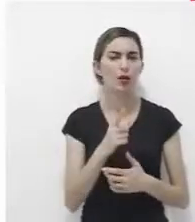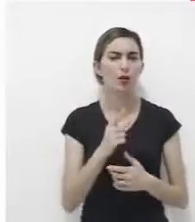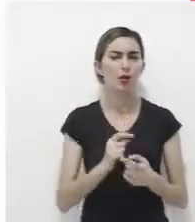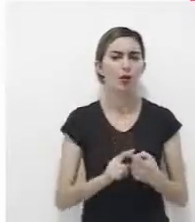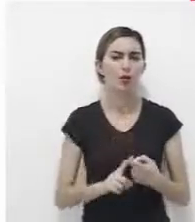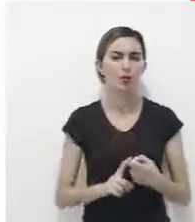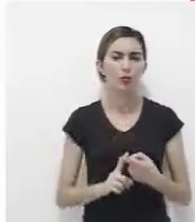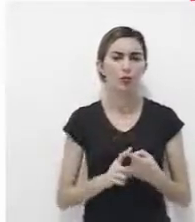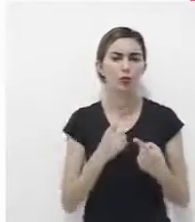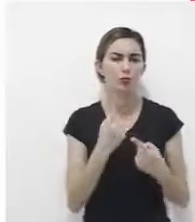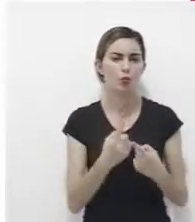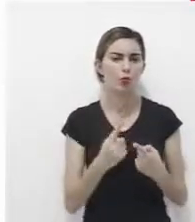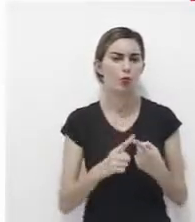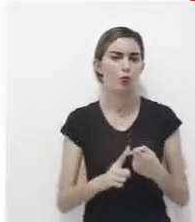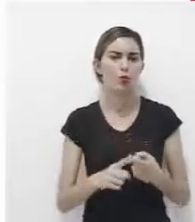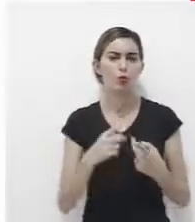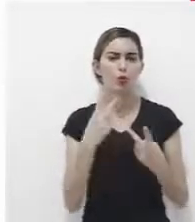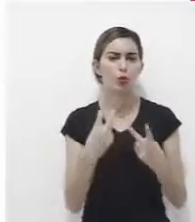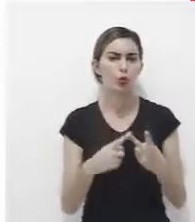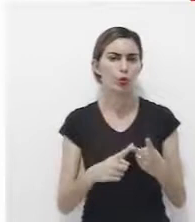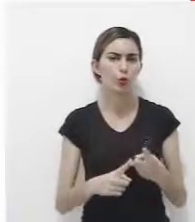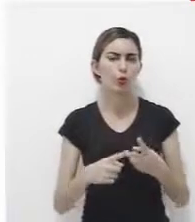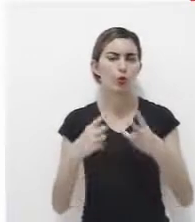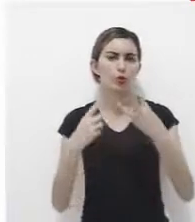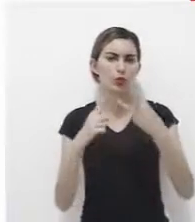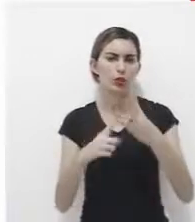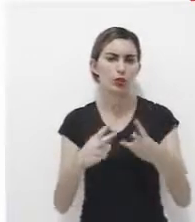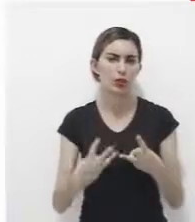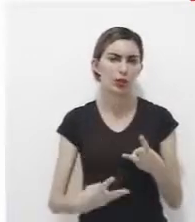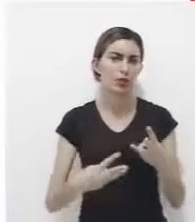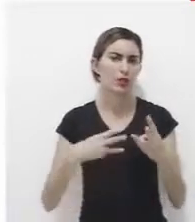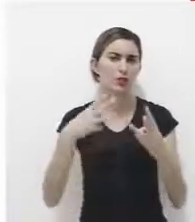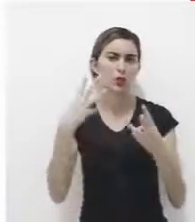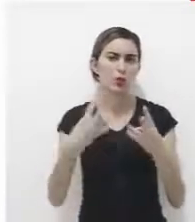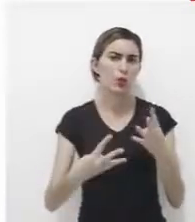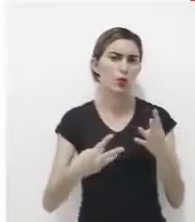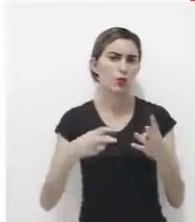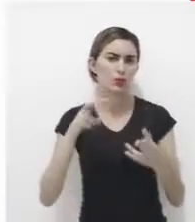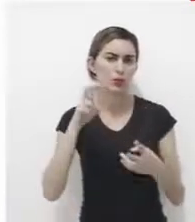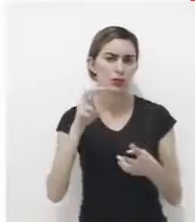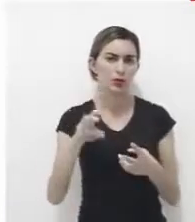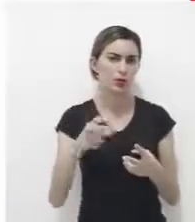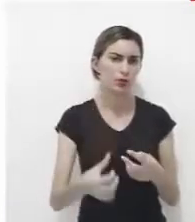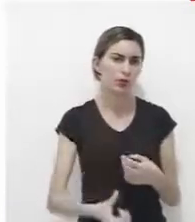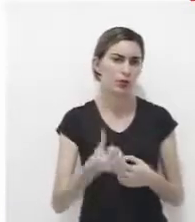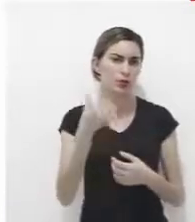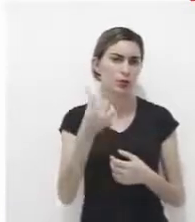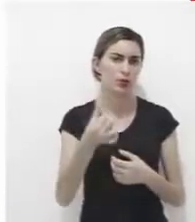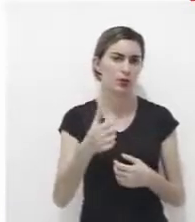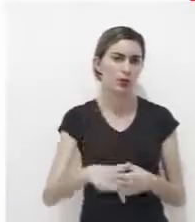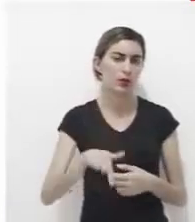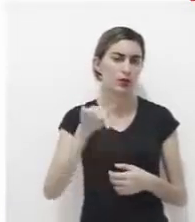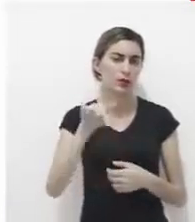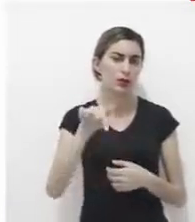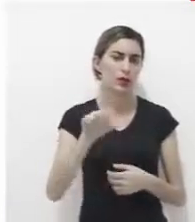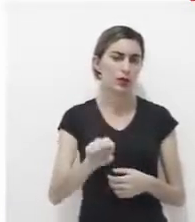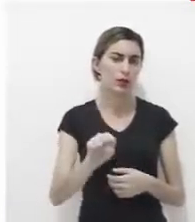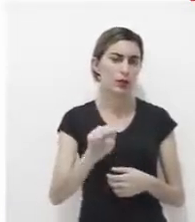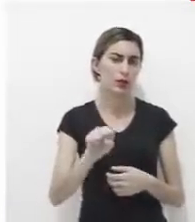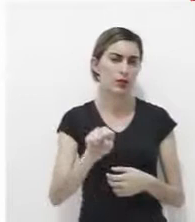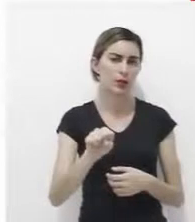conta comigo aí, ó. 1, 2, 3, 4, 5,